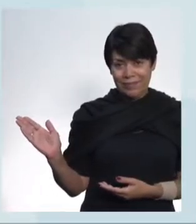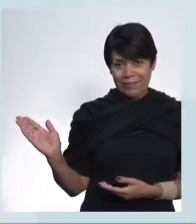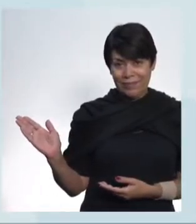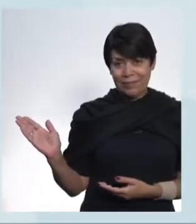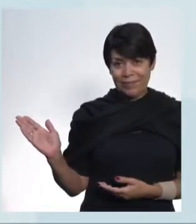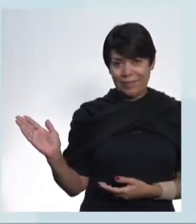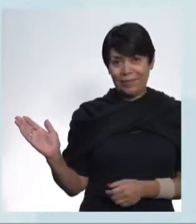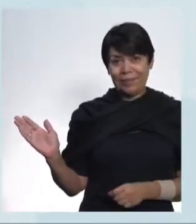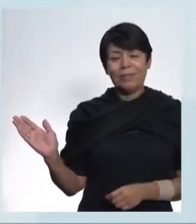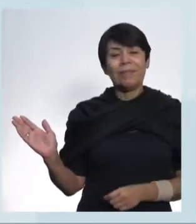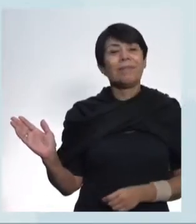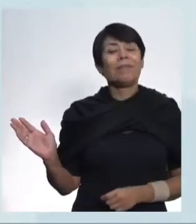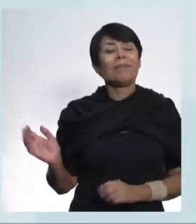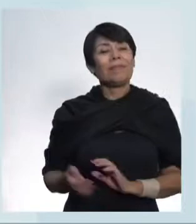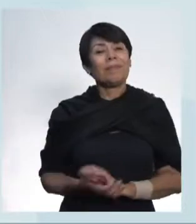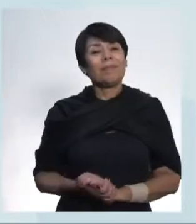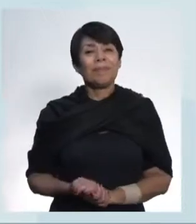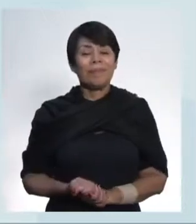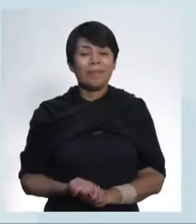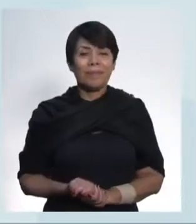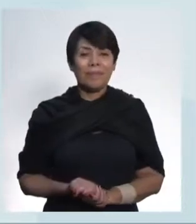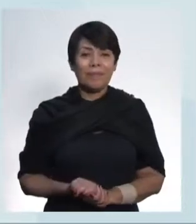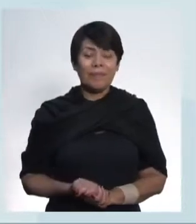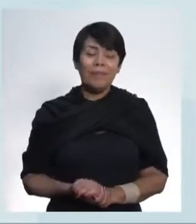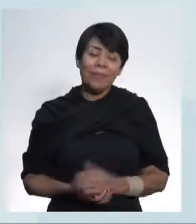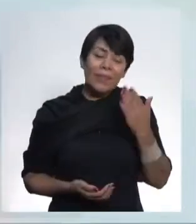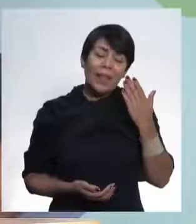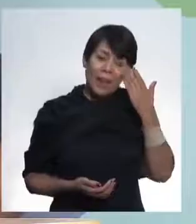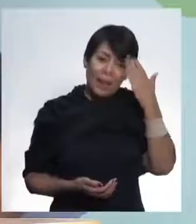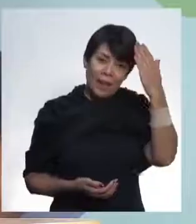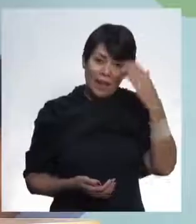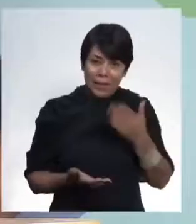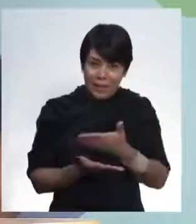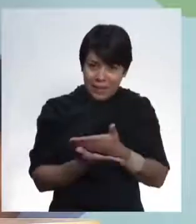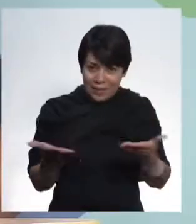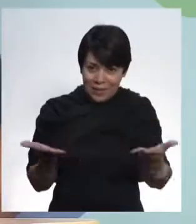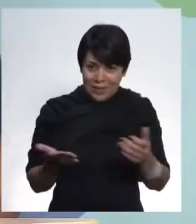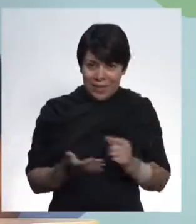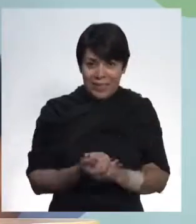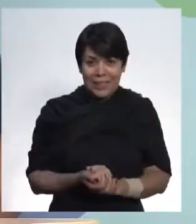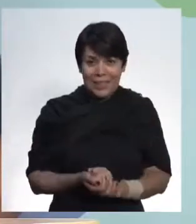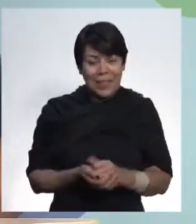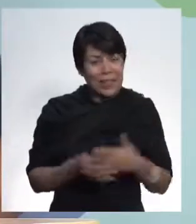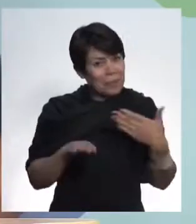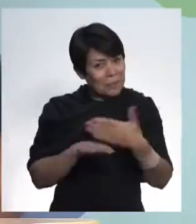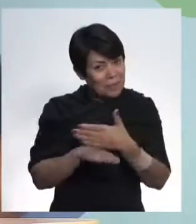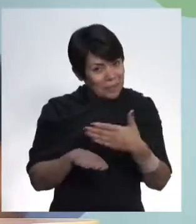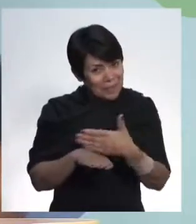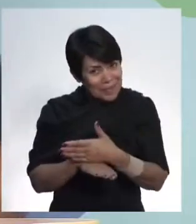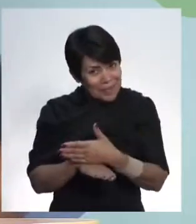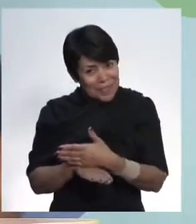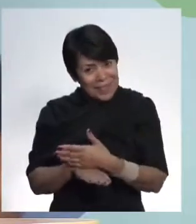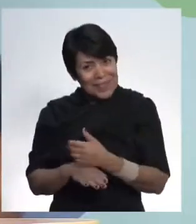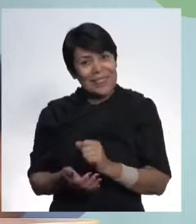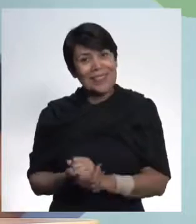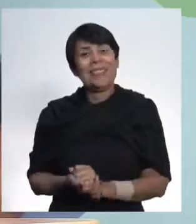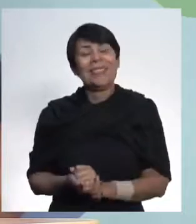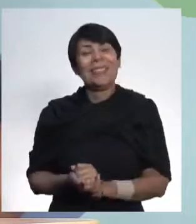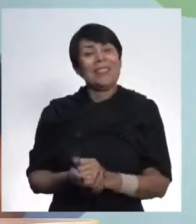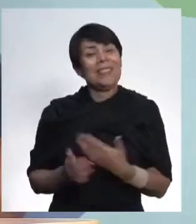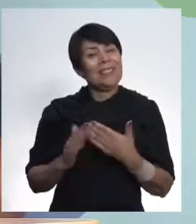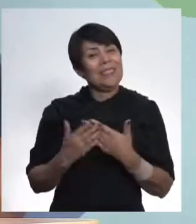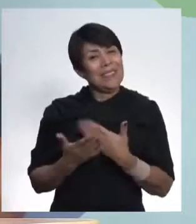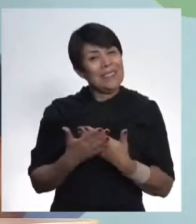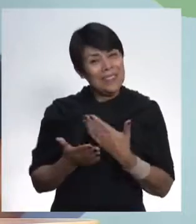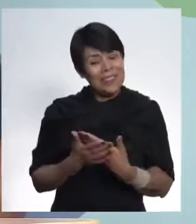do Pantanal. Eu quero agradecer aí a todos, né, pela ótima participação, né, da aula. Vocês estão